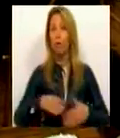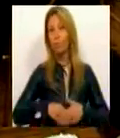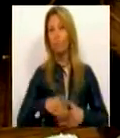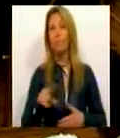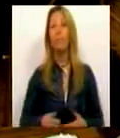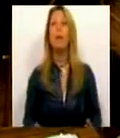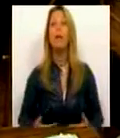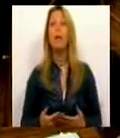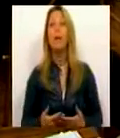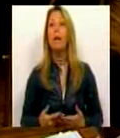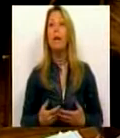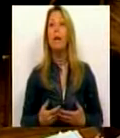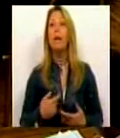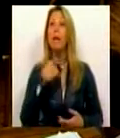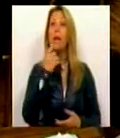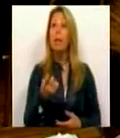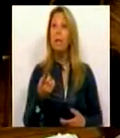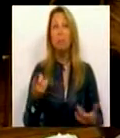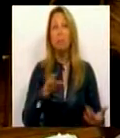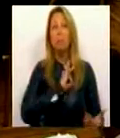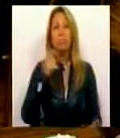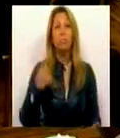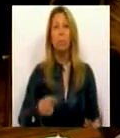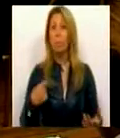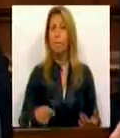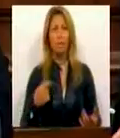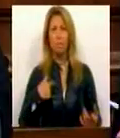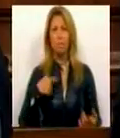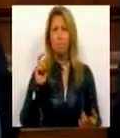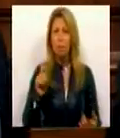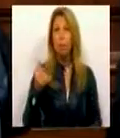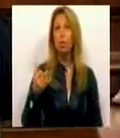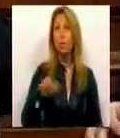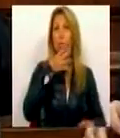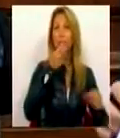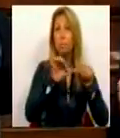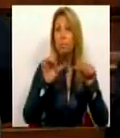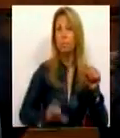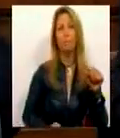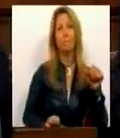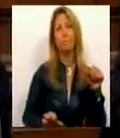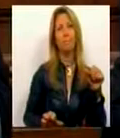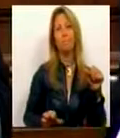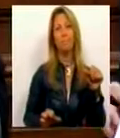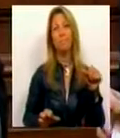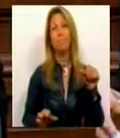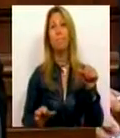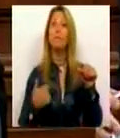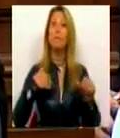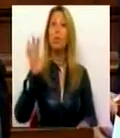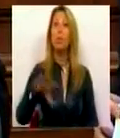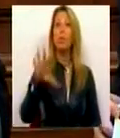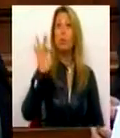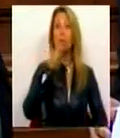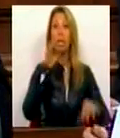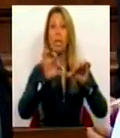e que lhe diga que, em princípio, Sr. Presidente, não ocuparei os 20 minutos que me atribui. Eu escolhi para